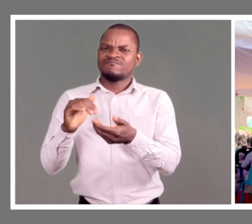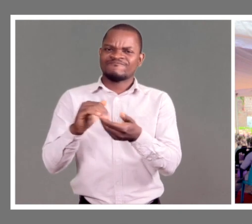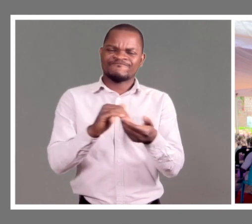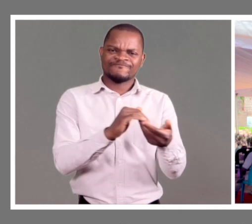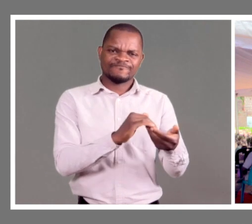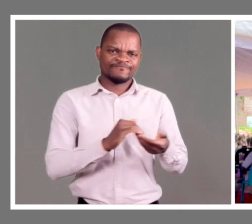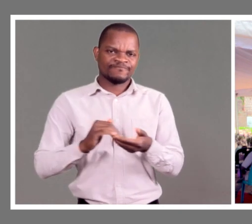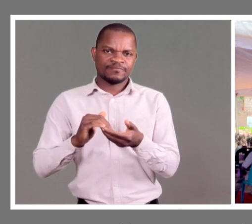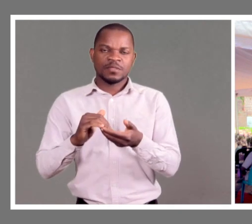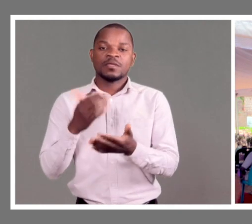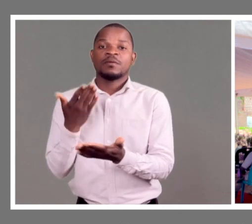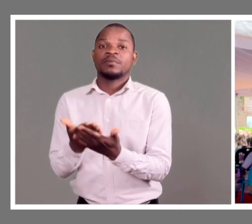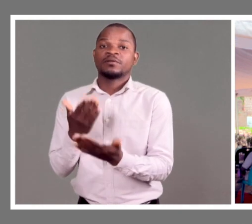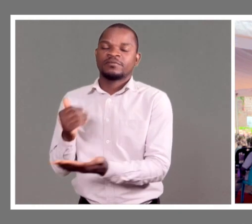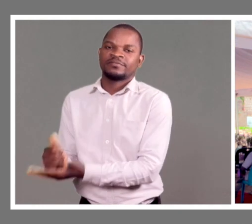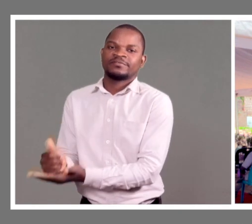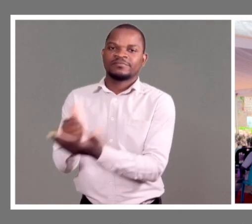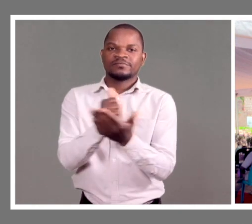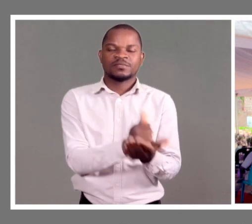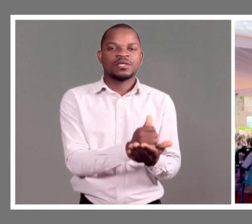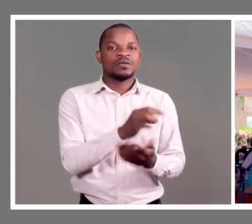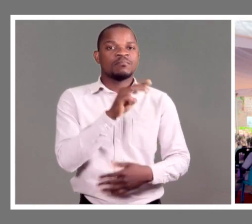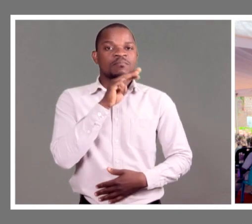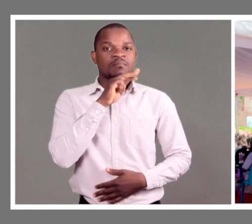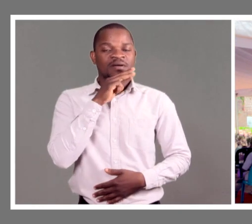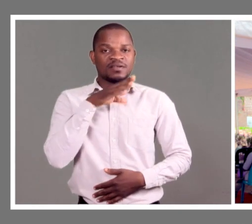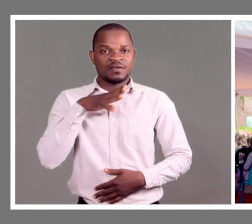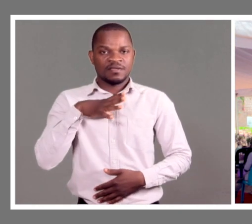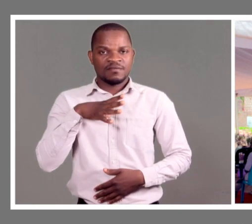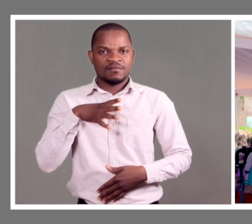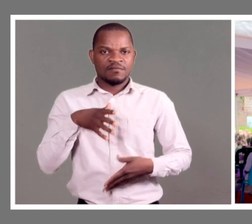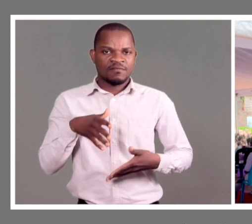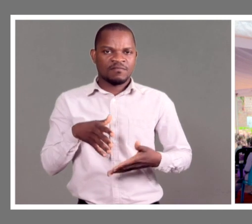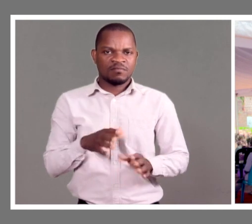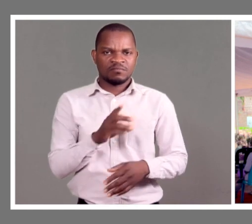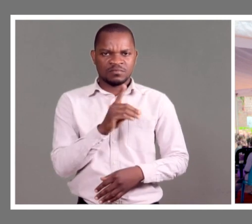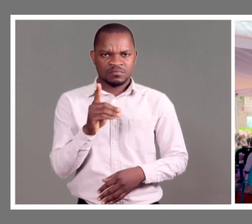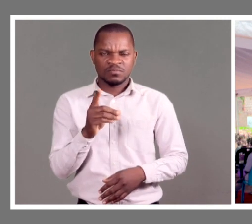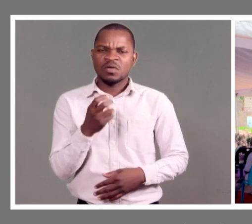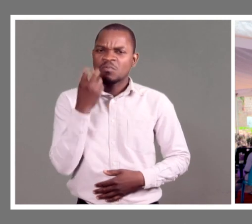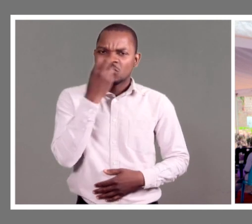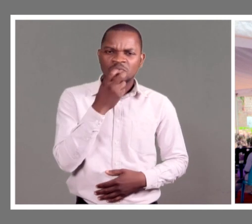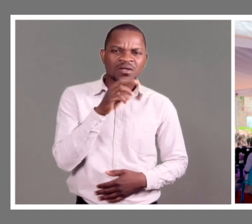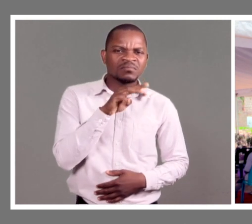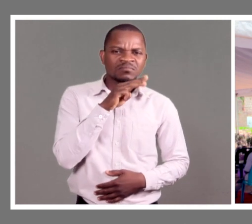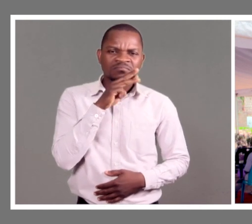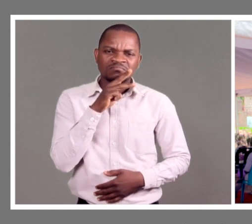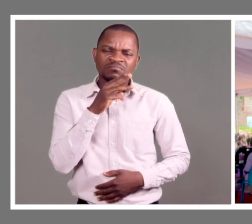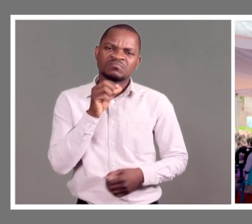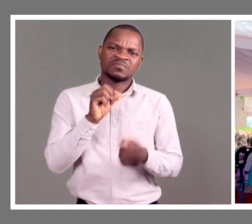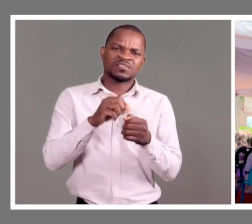parcerias para ajudar aquelas mães, por exemplo, que não têm onde ficar, ver se conseguimos parceiros para construir, pelo menos,